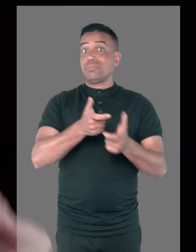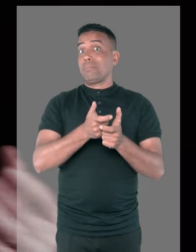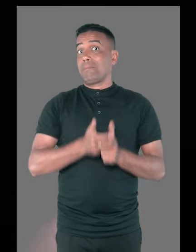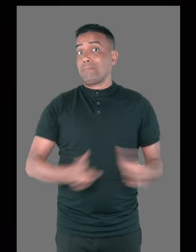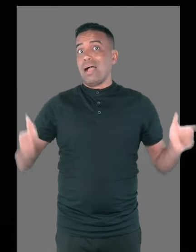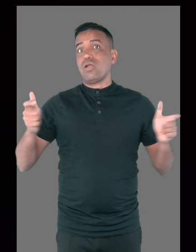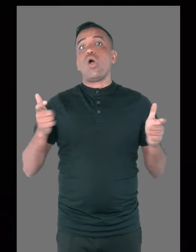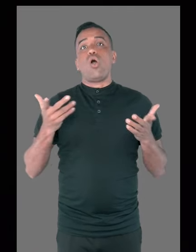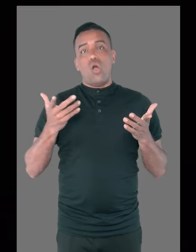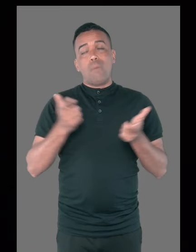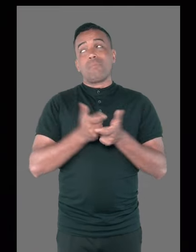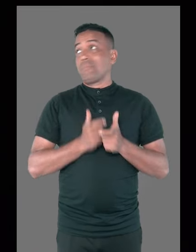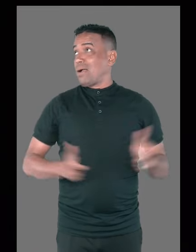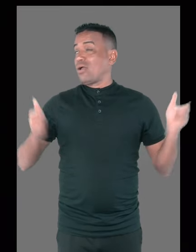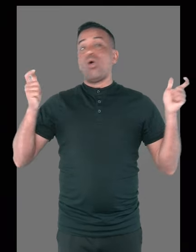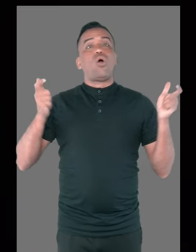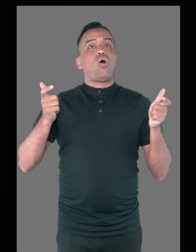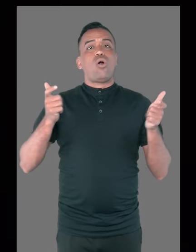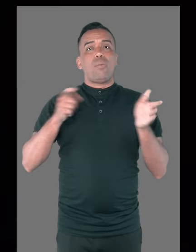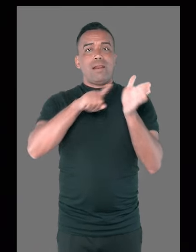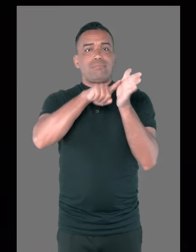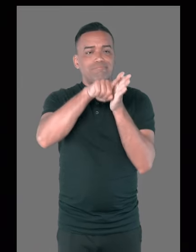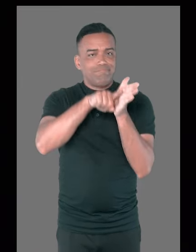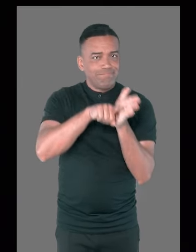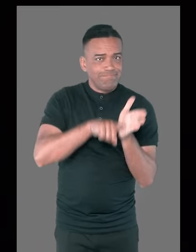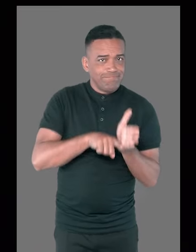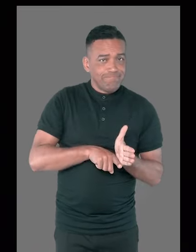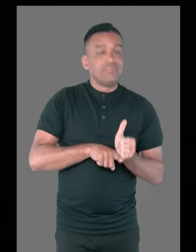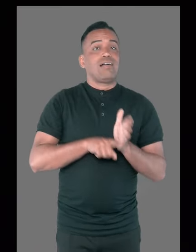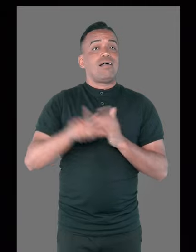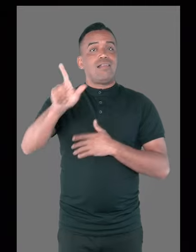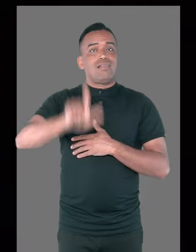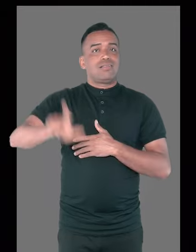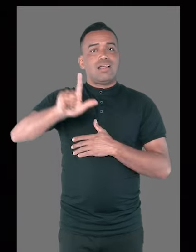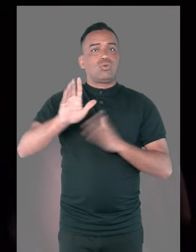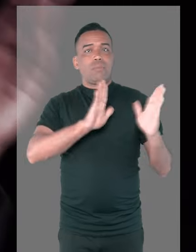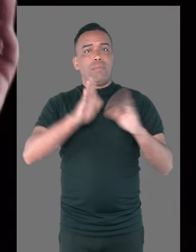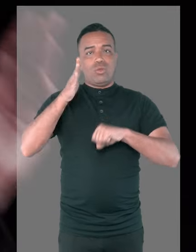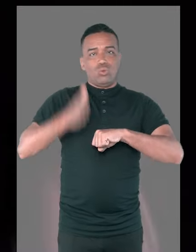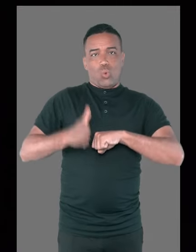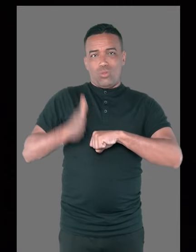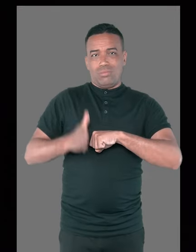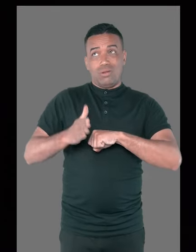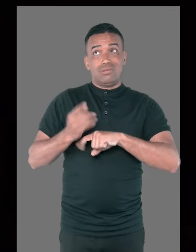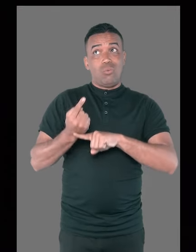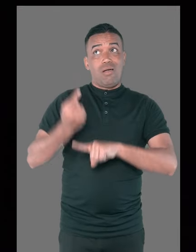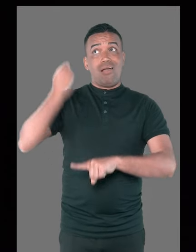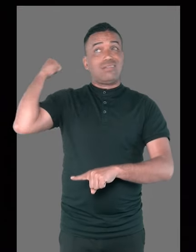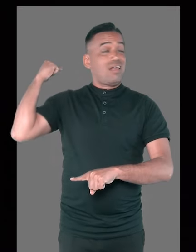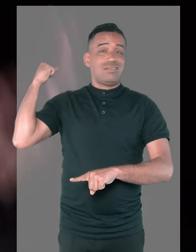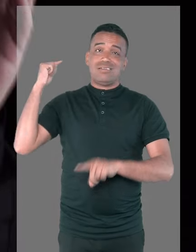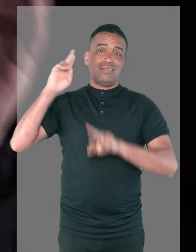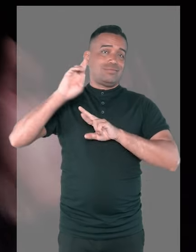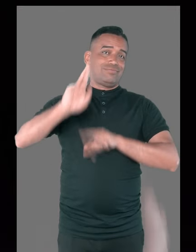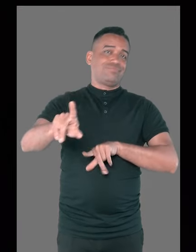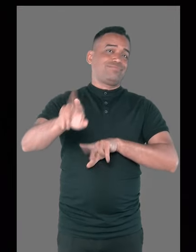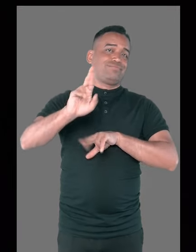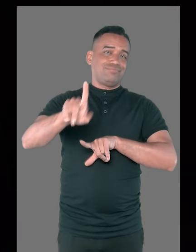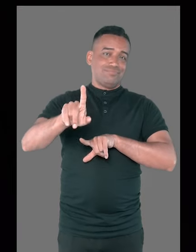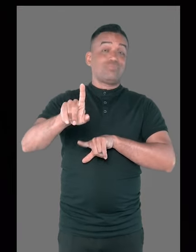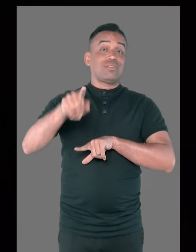maior suscitado pela investigação da literatura contemporânea. Porque há tempos atrás não era bem assim. Bem, aqui